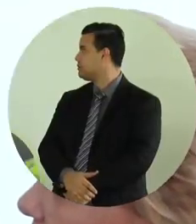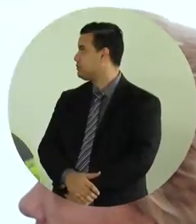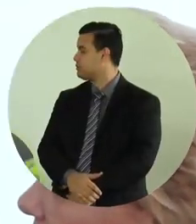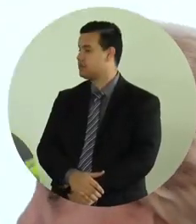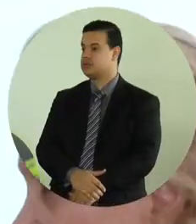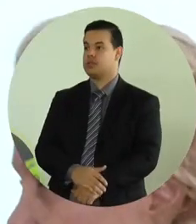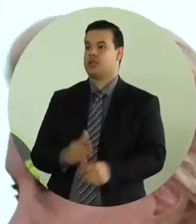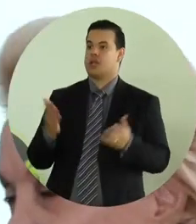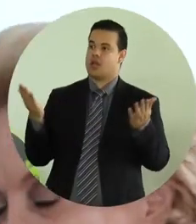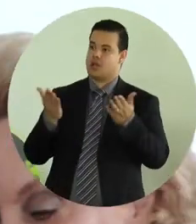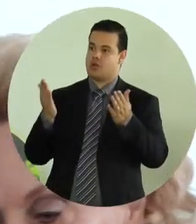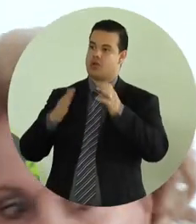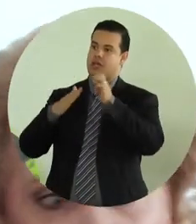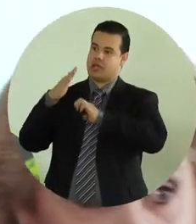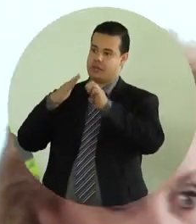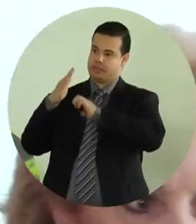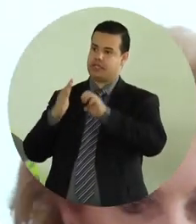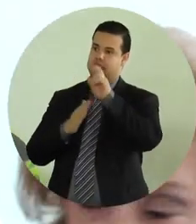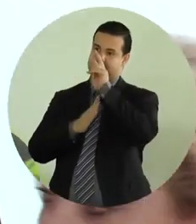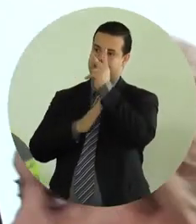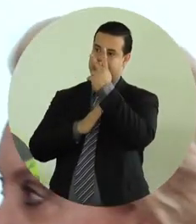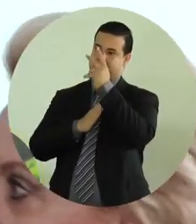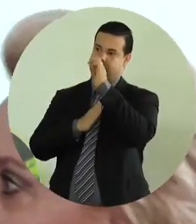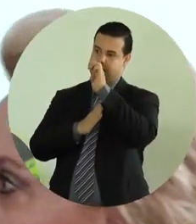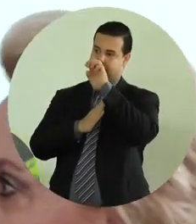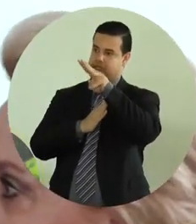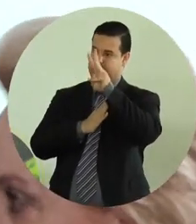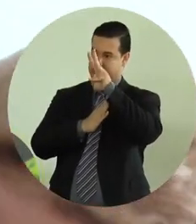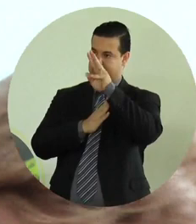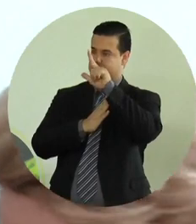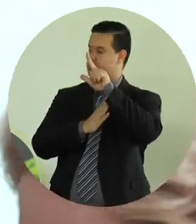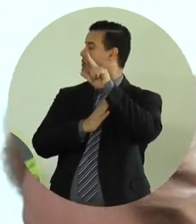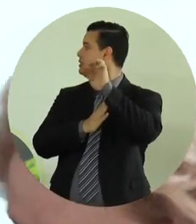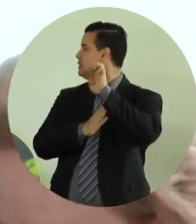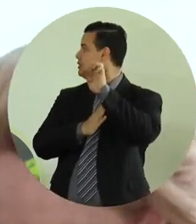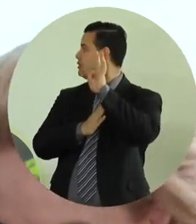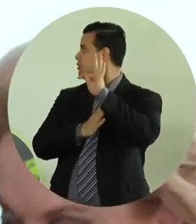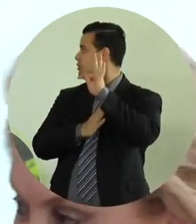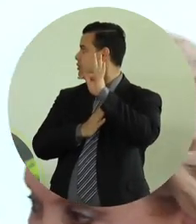Empresa Hewlett-Packard Enterprise, por gentileza.